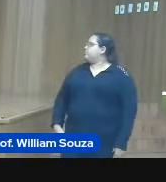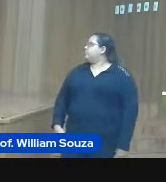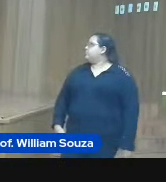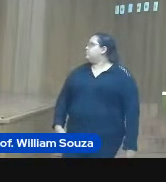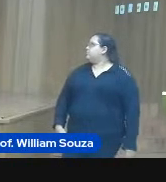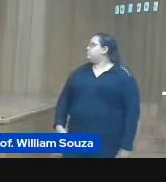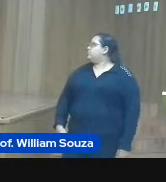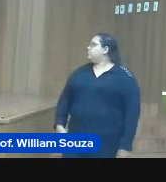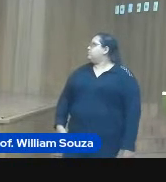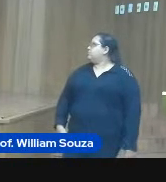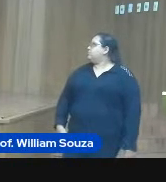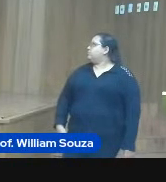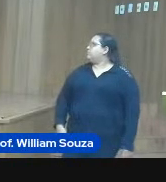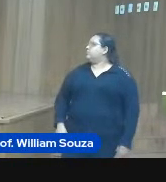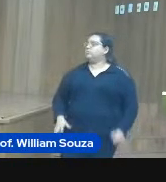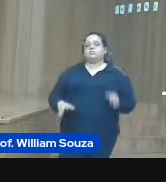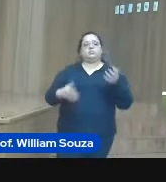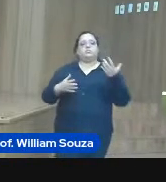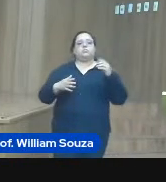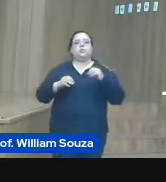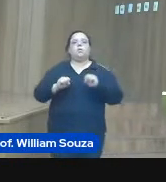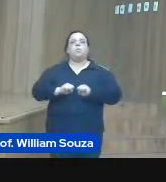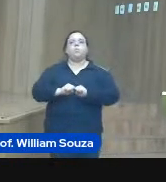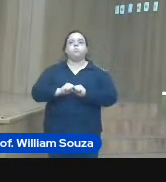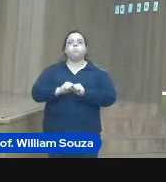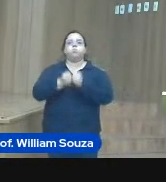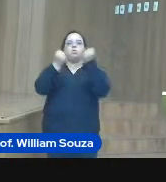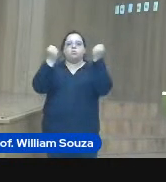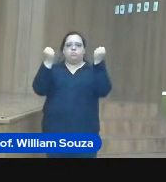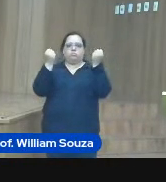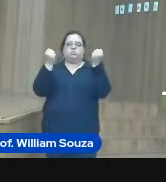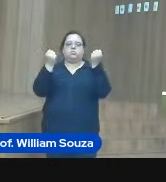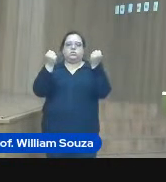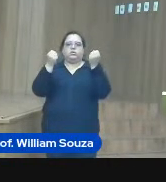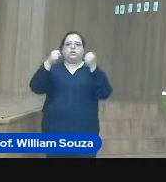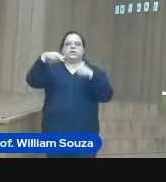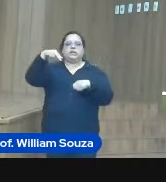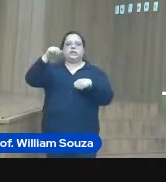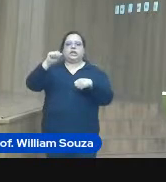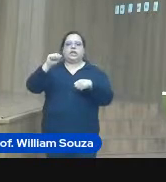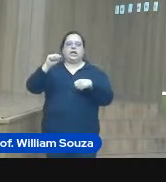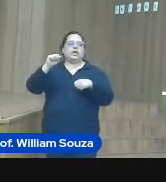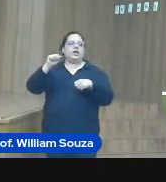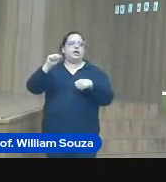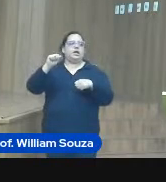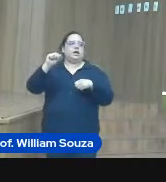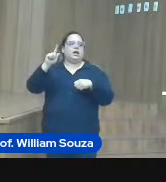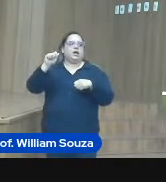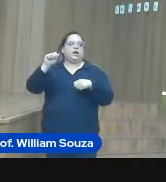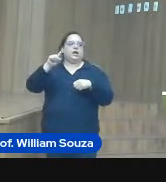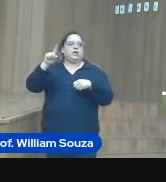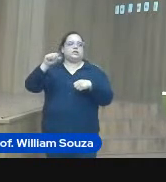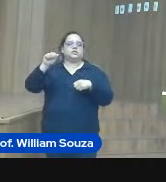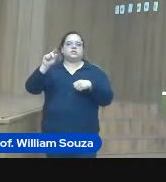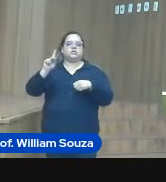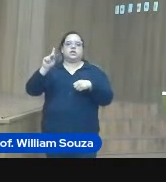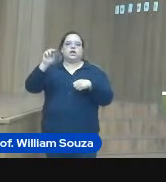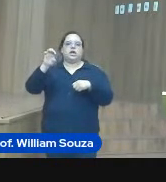Isso não é neutro. Essa bomba foi a bomba atômica de Nagasaki. Essas são duas crianças doentes.